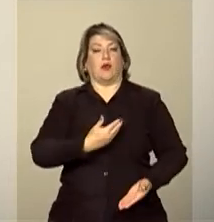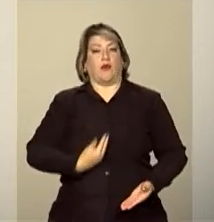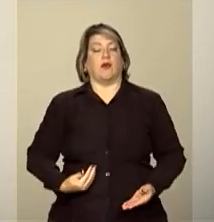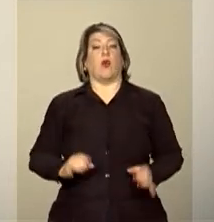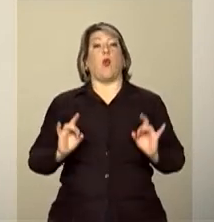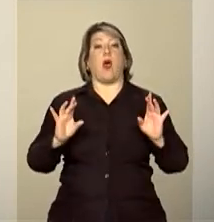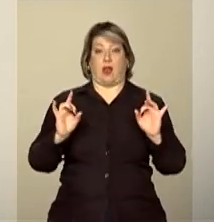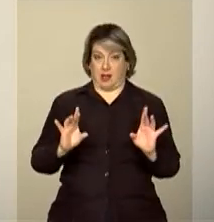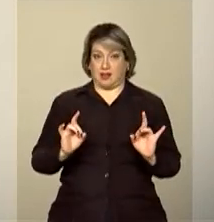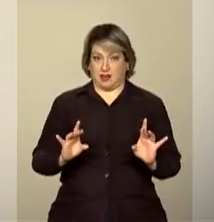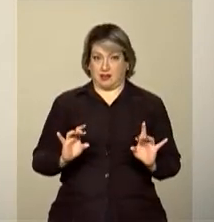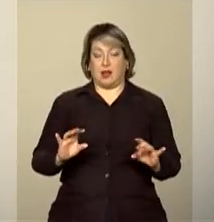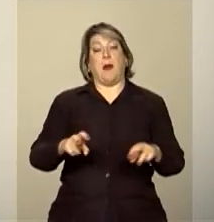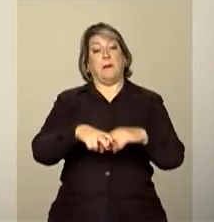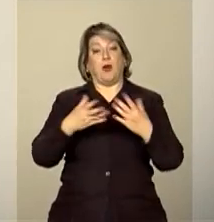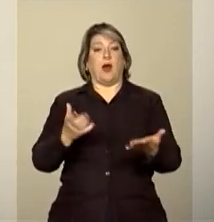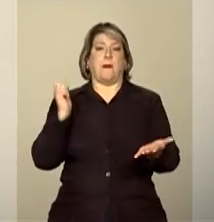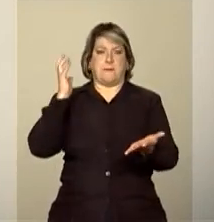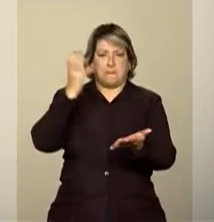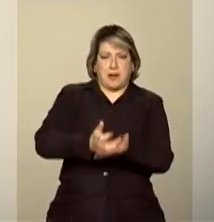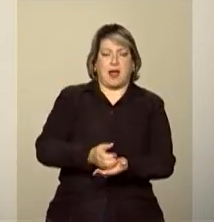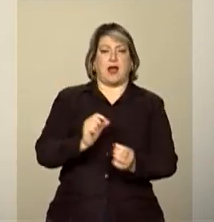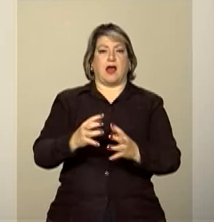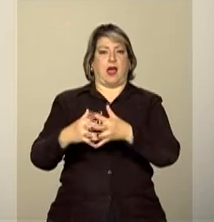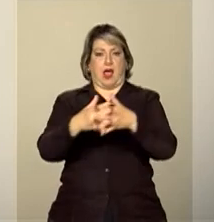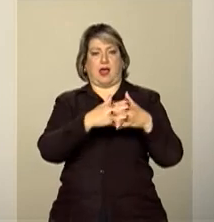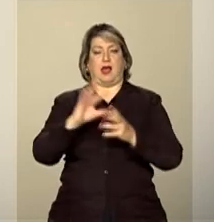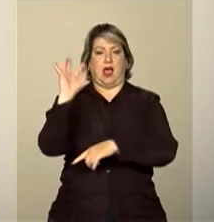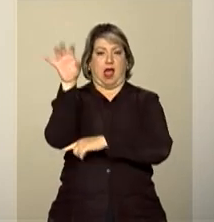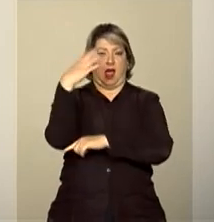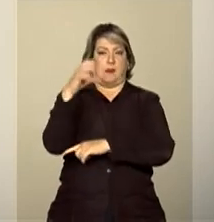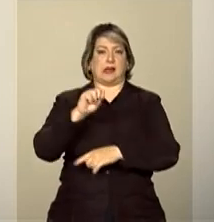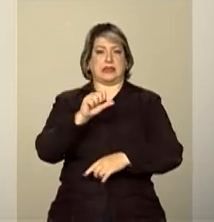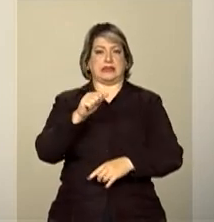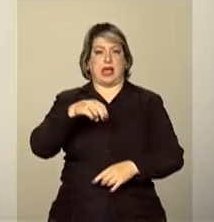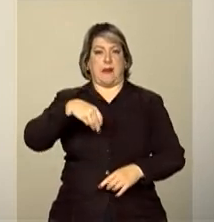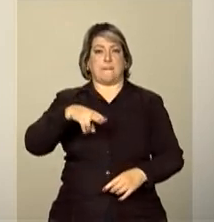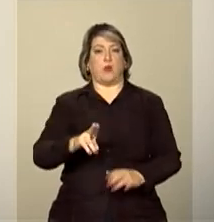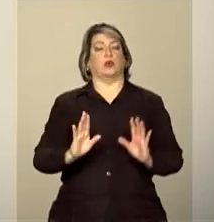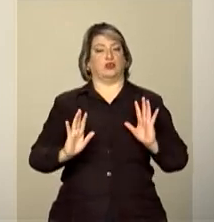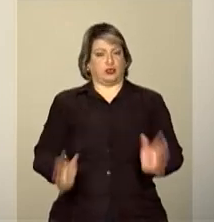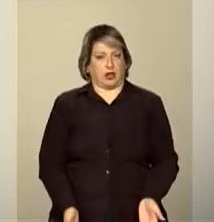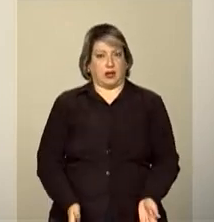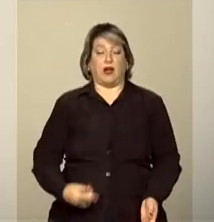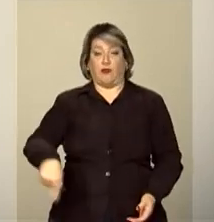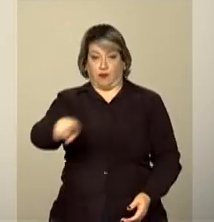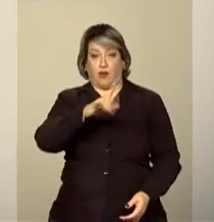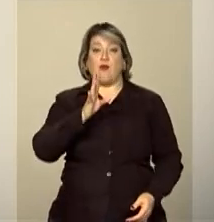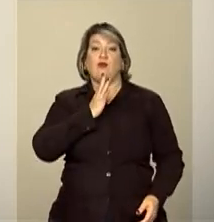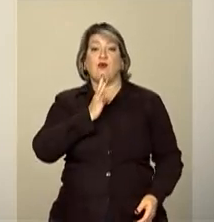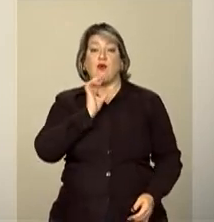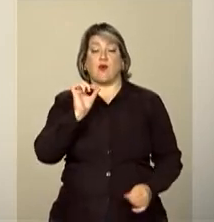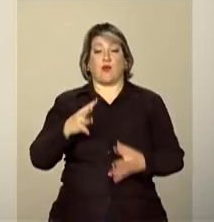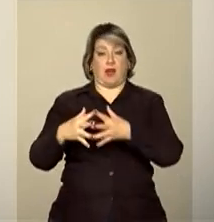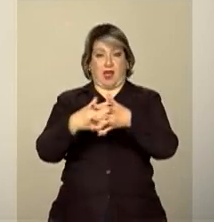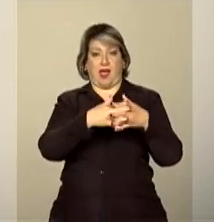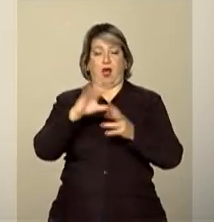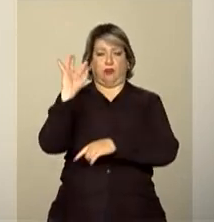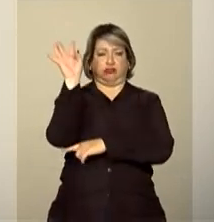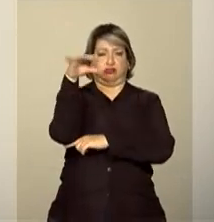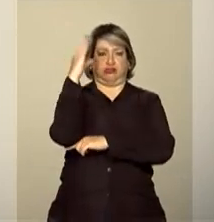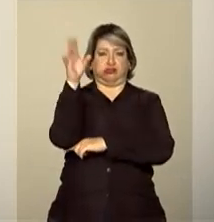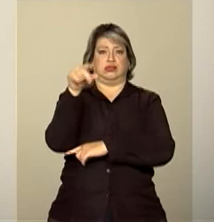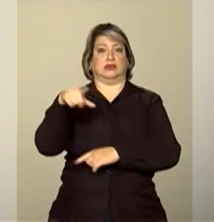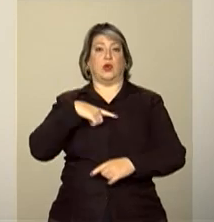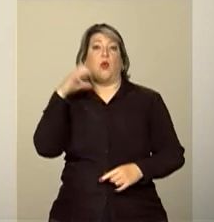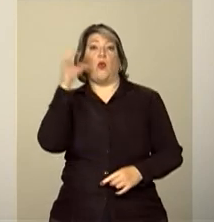por isso o nosso compramos ambulâncias para o SAMU você e os nossos ouvintes conhece o SAMU que é o serviço de atendimento